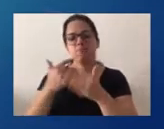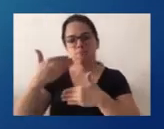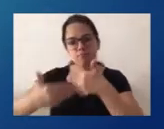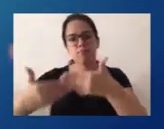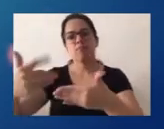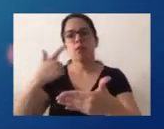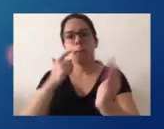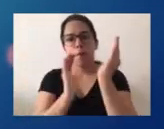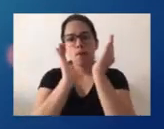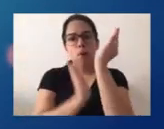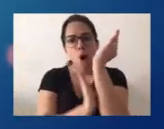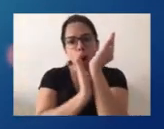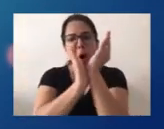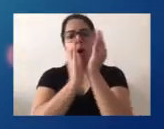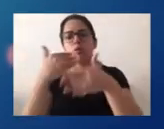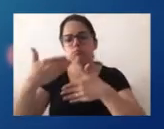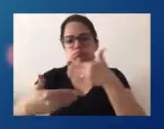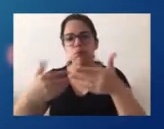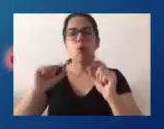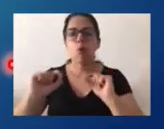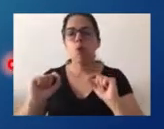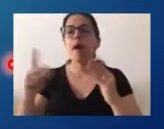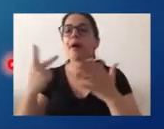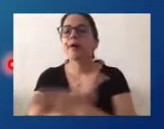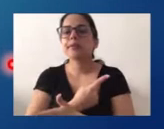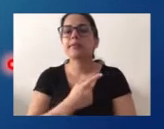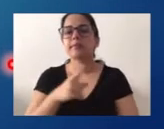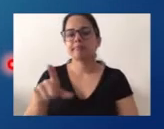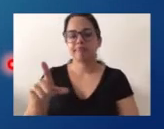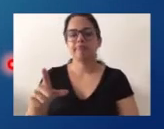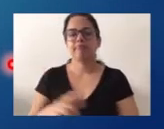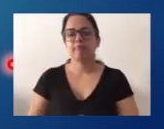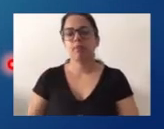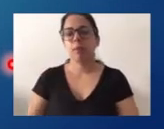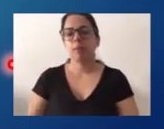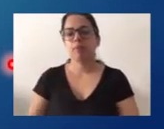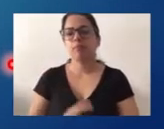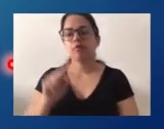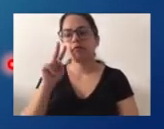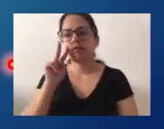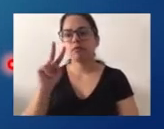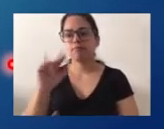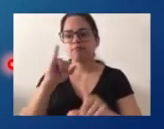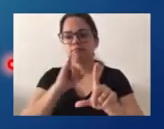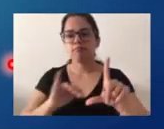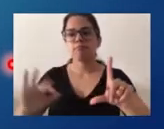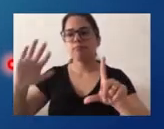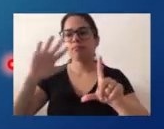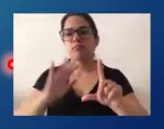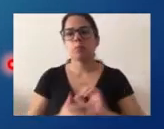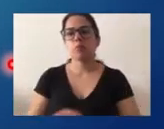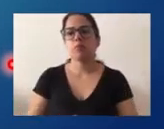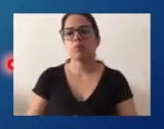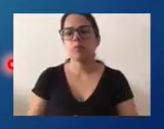Isso, obviamente, depois tem uma investigação para saber o que levou, né, a esse acidente. Para vocês terem uma noção,